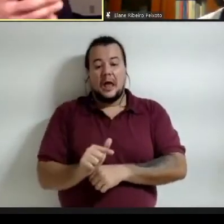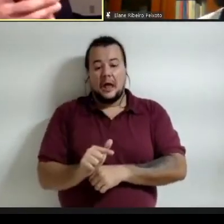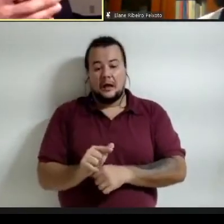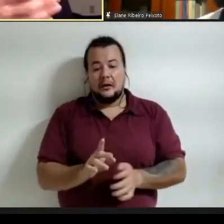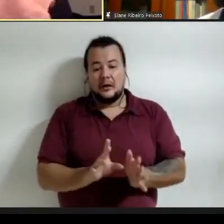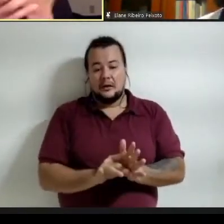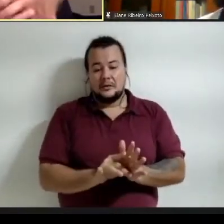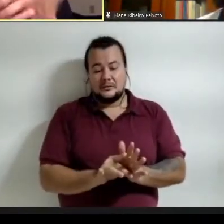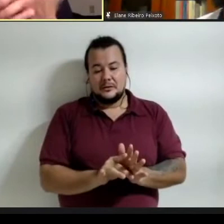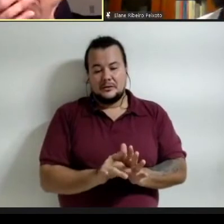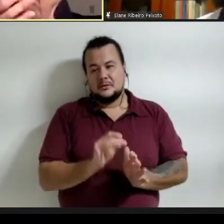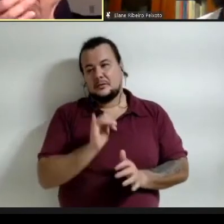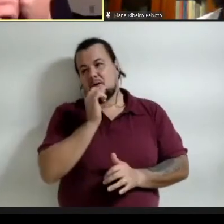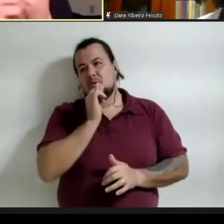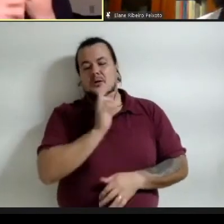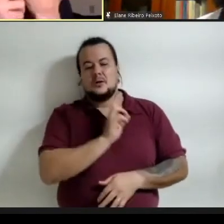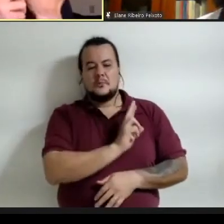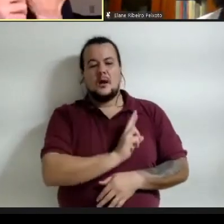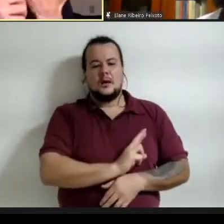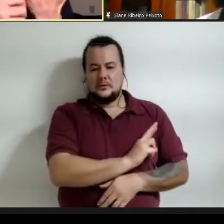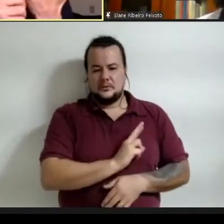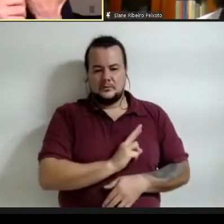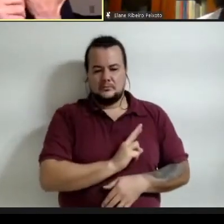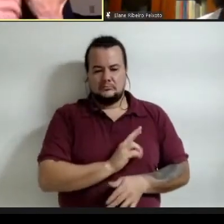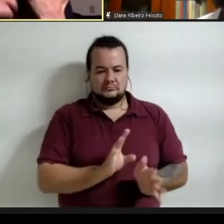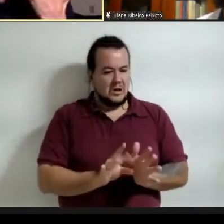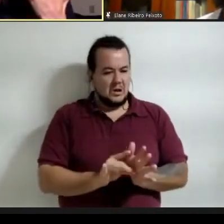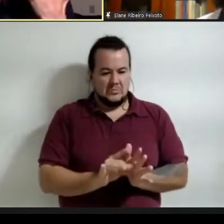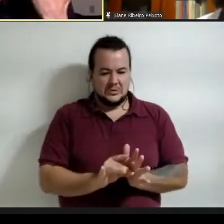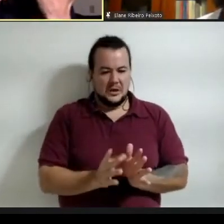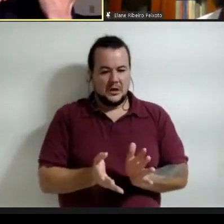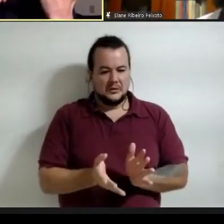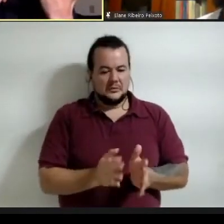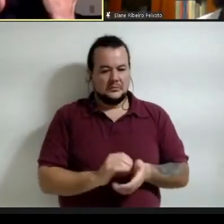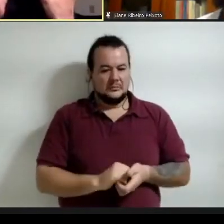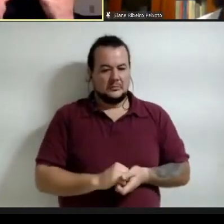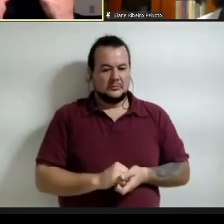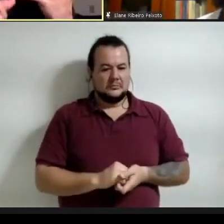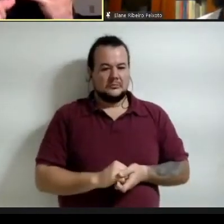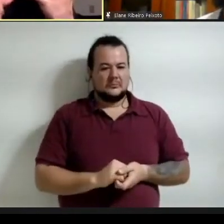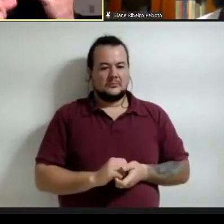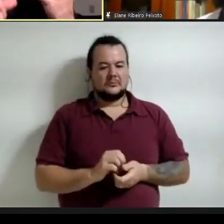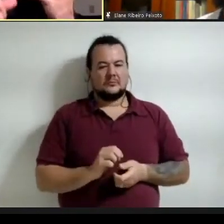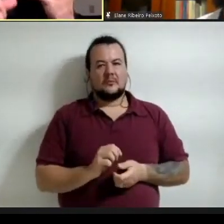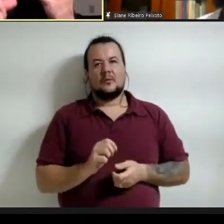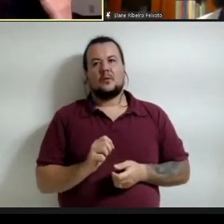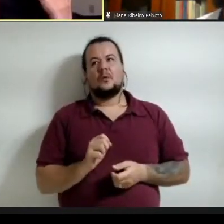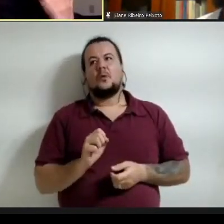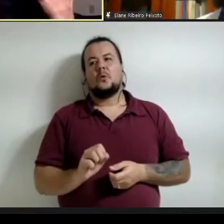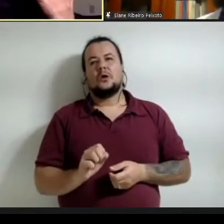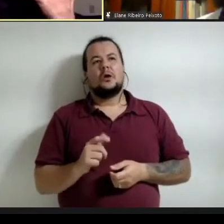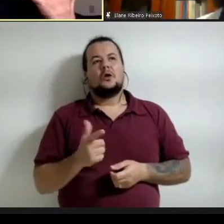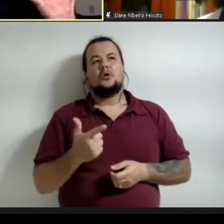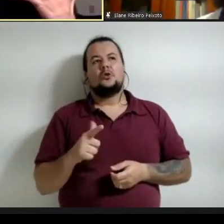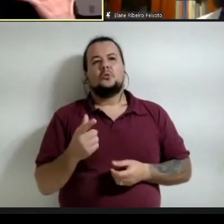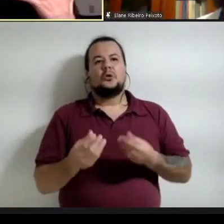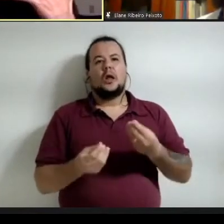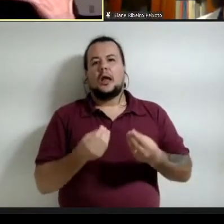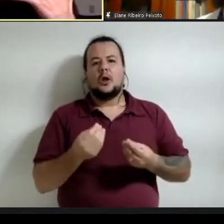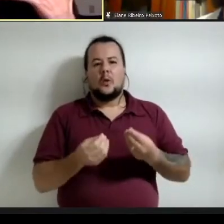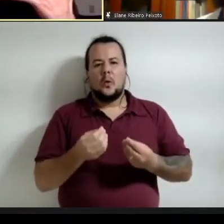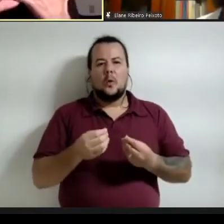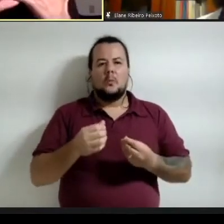essa religião hoje em dia que é uma ciência. O que não é, é possível de ser verificado através de estudo,